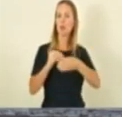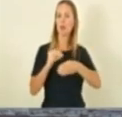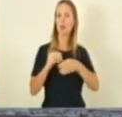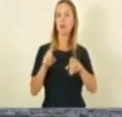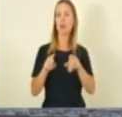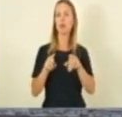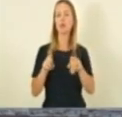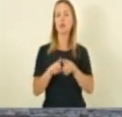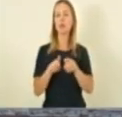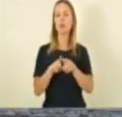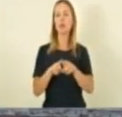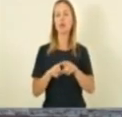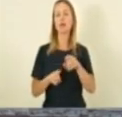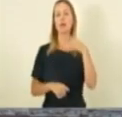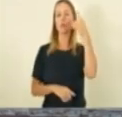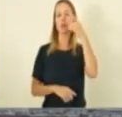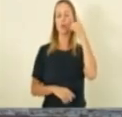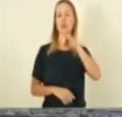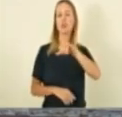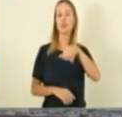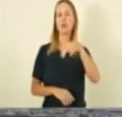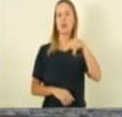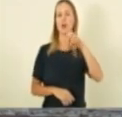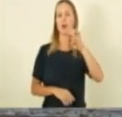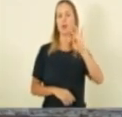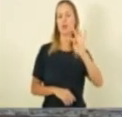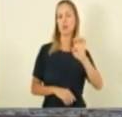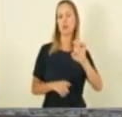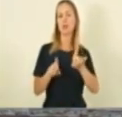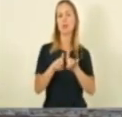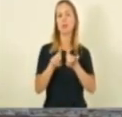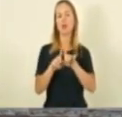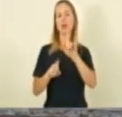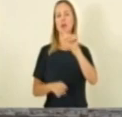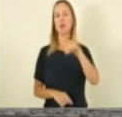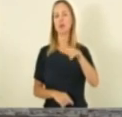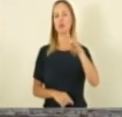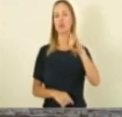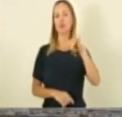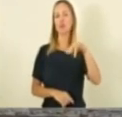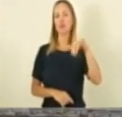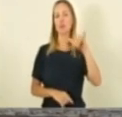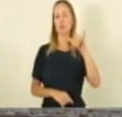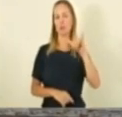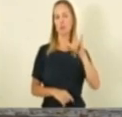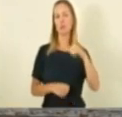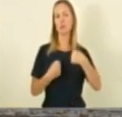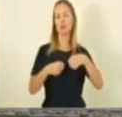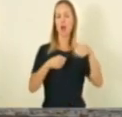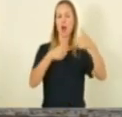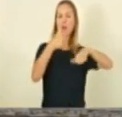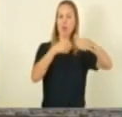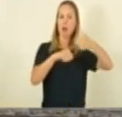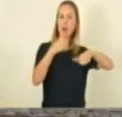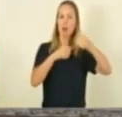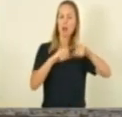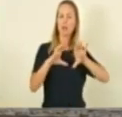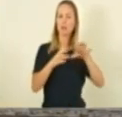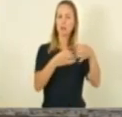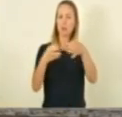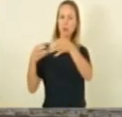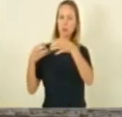deputada Janete de Sá e do deputado Gandini, anexado ao projeto, para serem analisados pelas